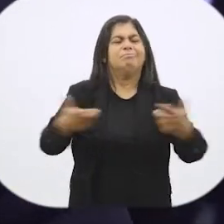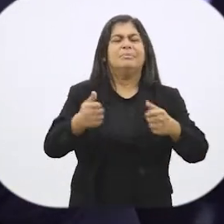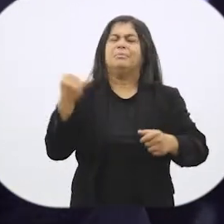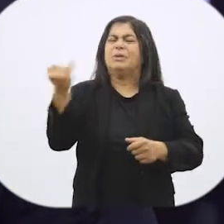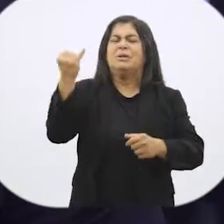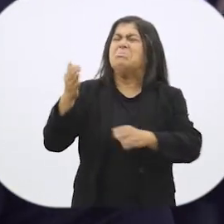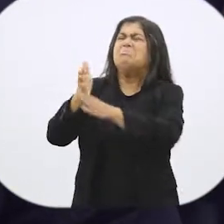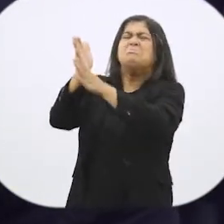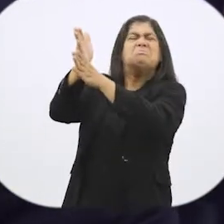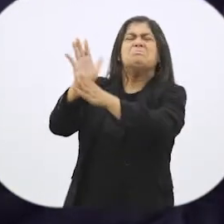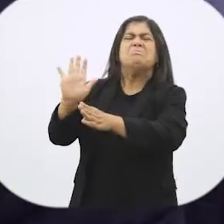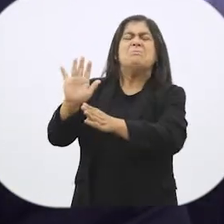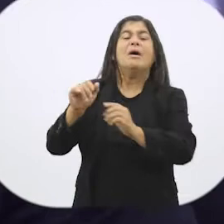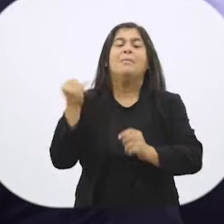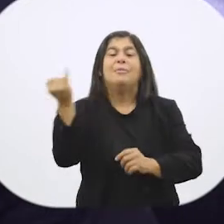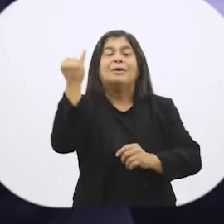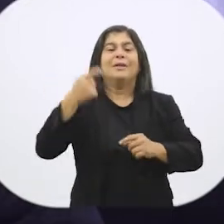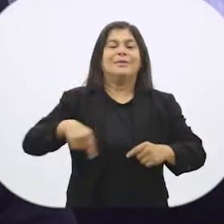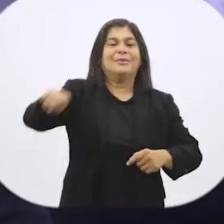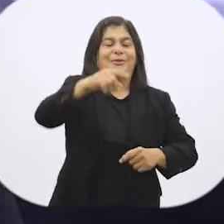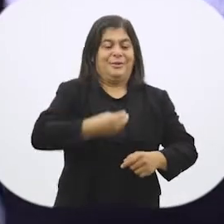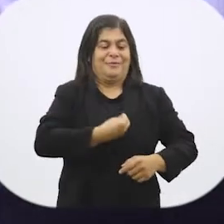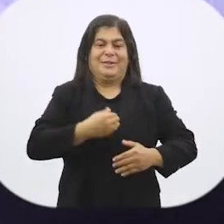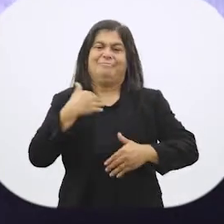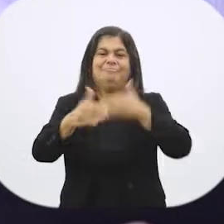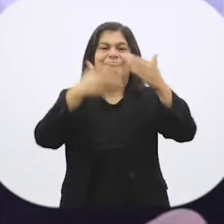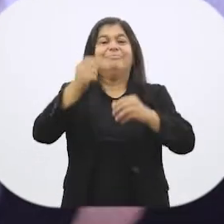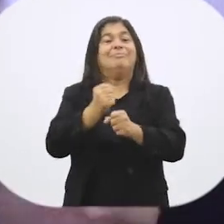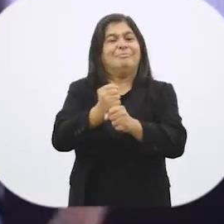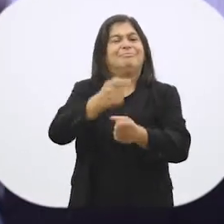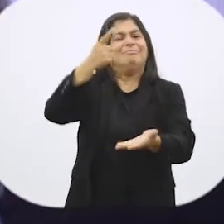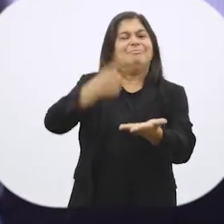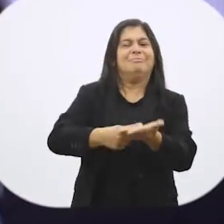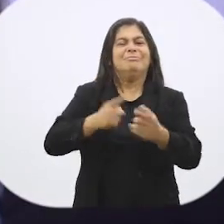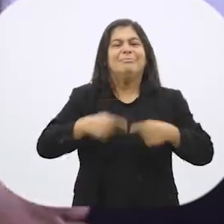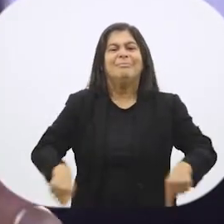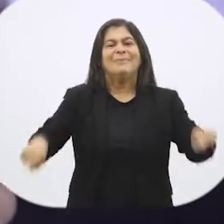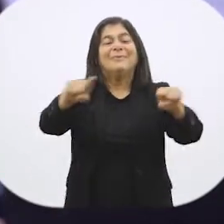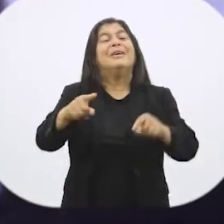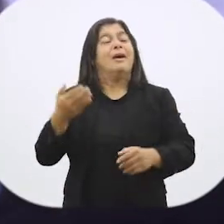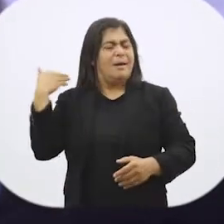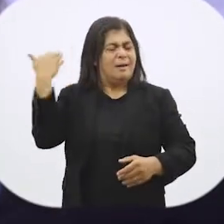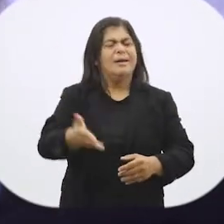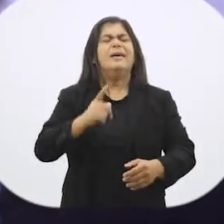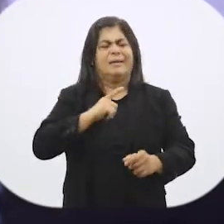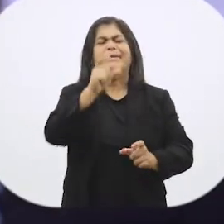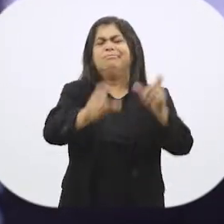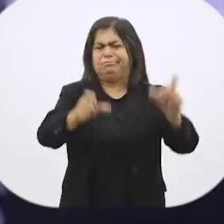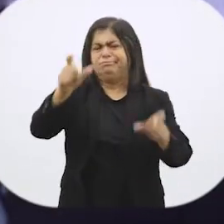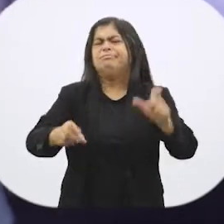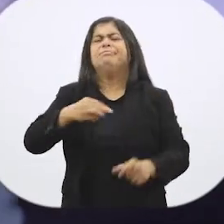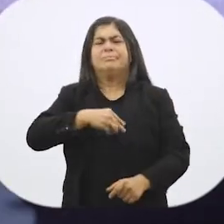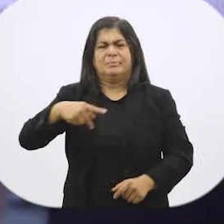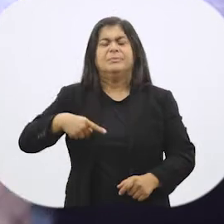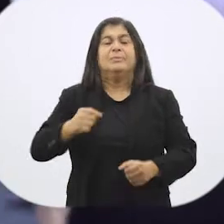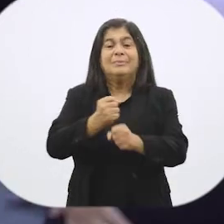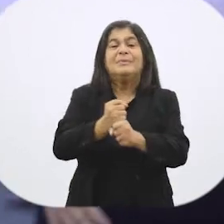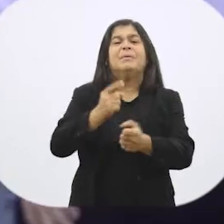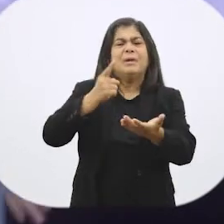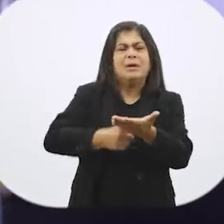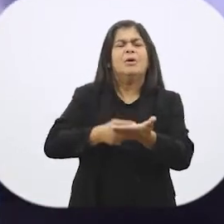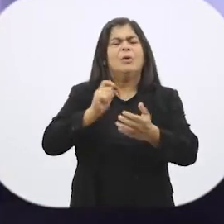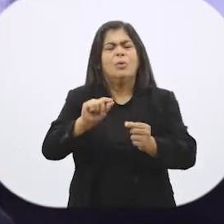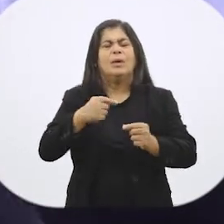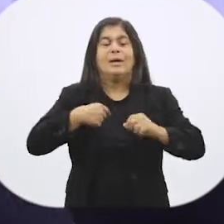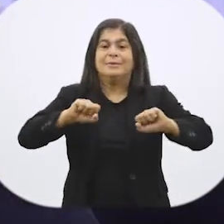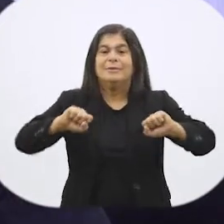mais qualificado, que essa construção possa renovar, que o compromisso já existe de todos os membros e servidores, mas que